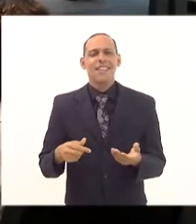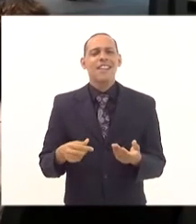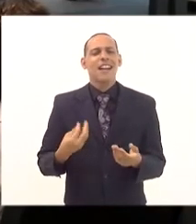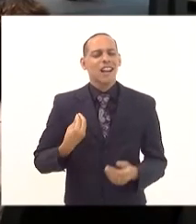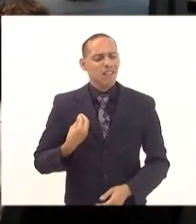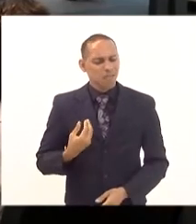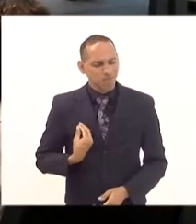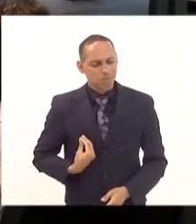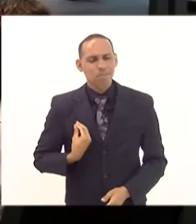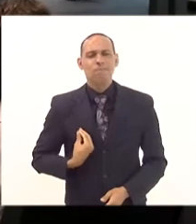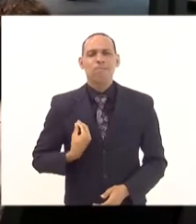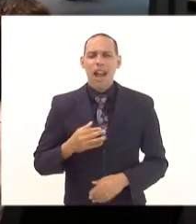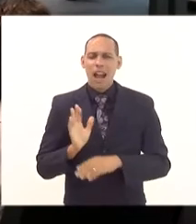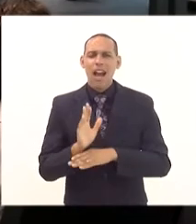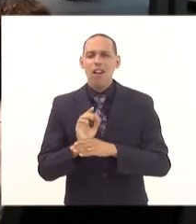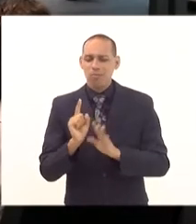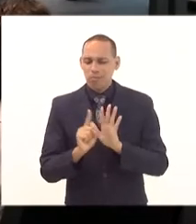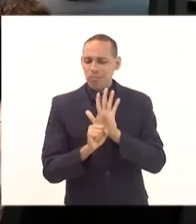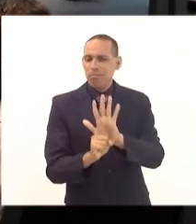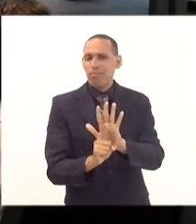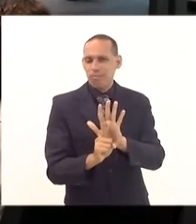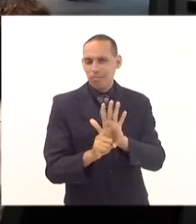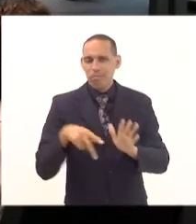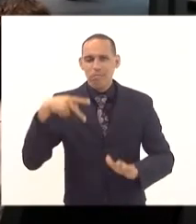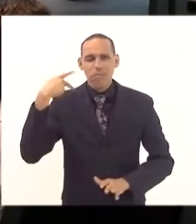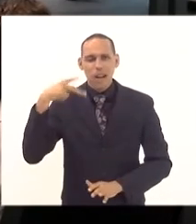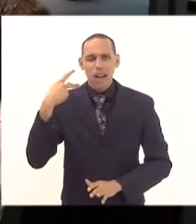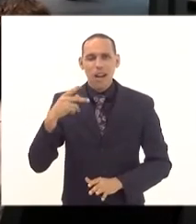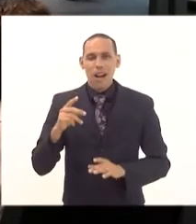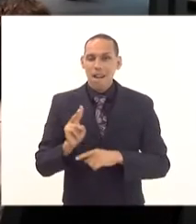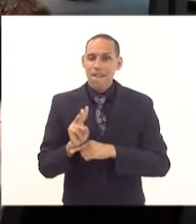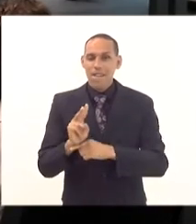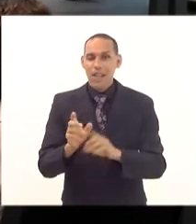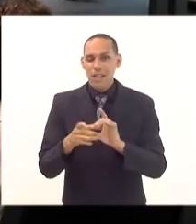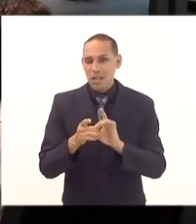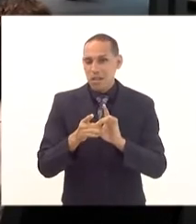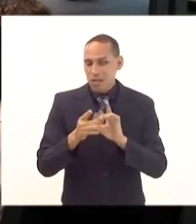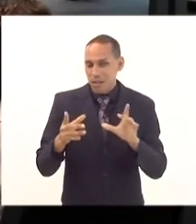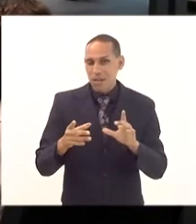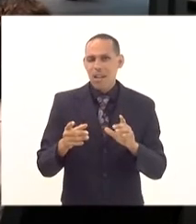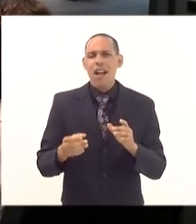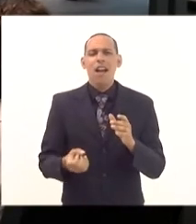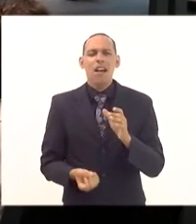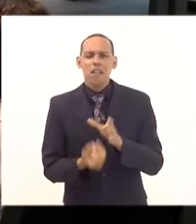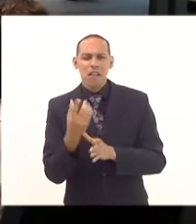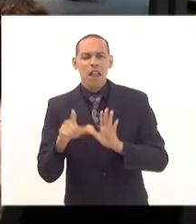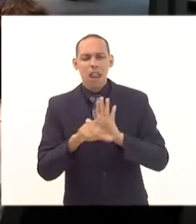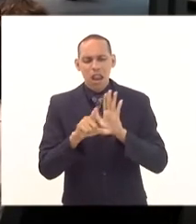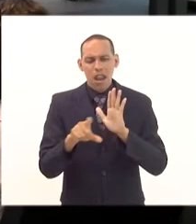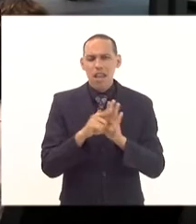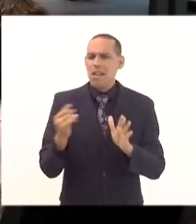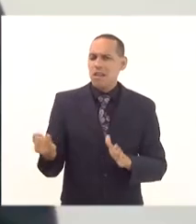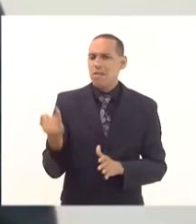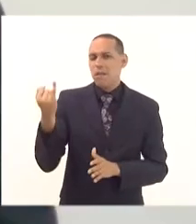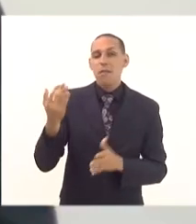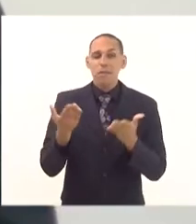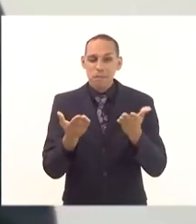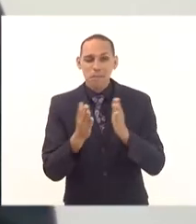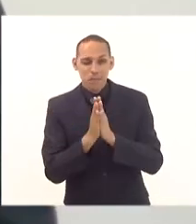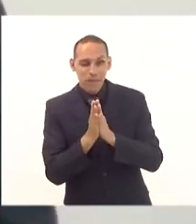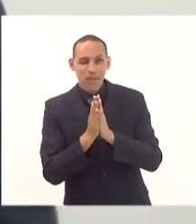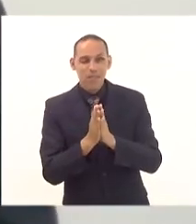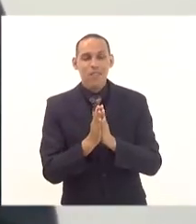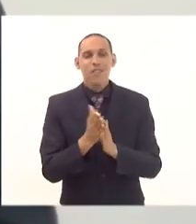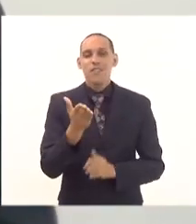muito ativo da frente parlamentar em defesa da democratização da comunicação e da Assembleia autor de leite é importante sobre a matéria Carlos minc por